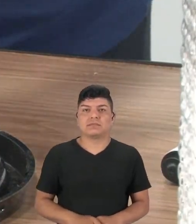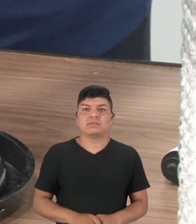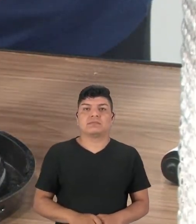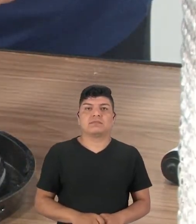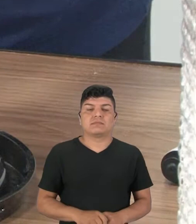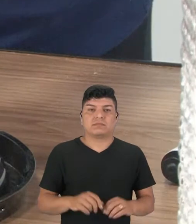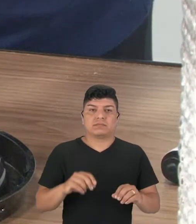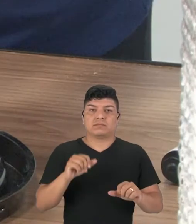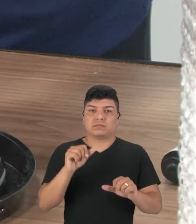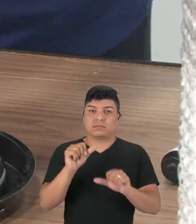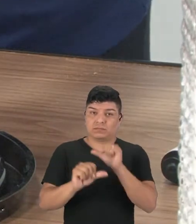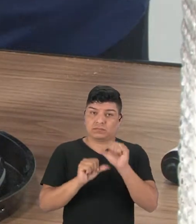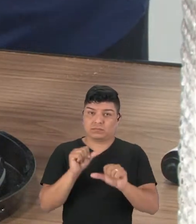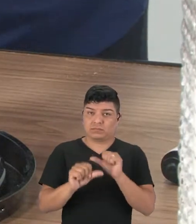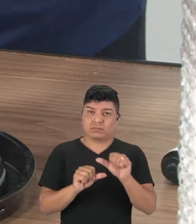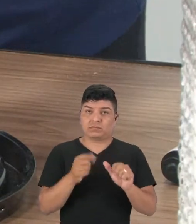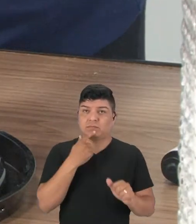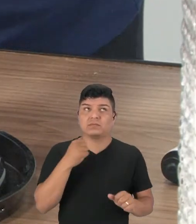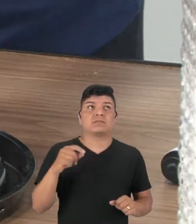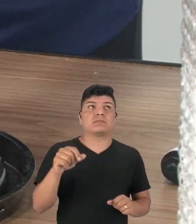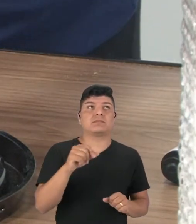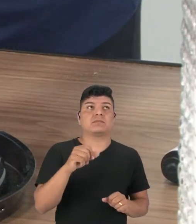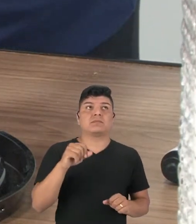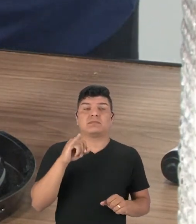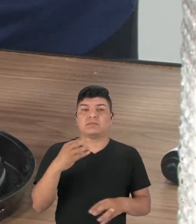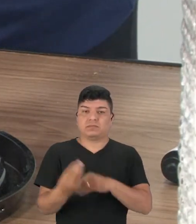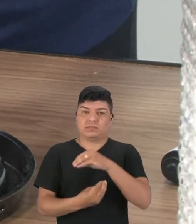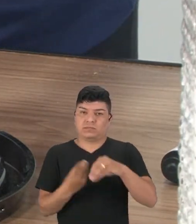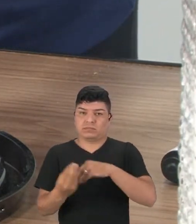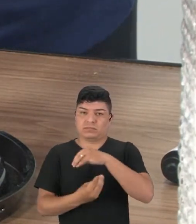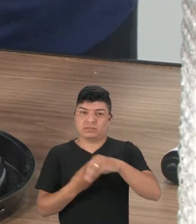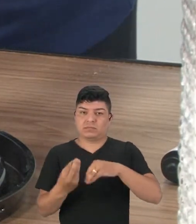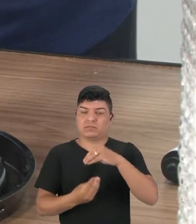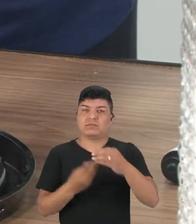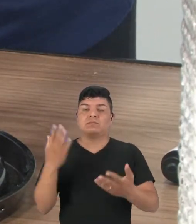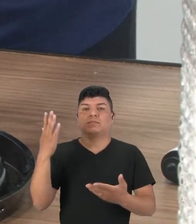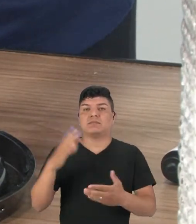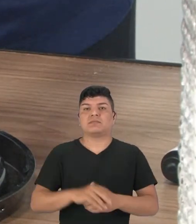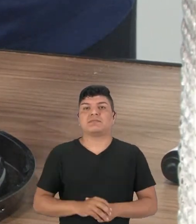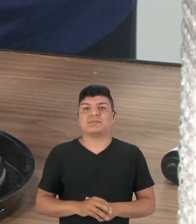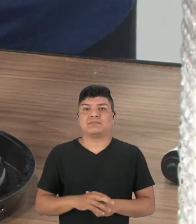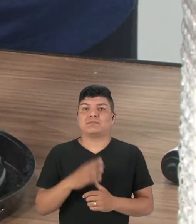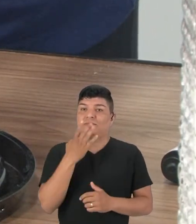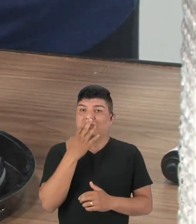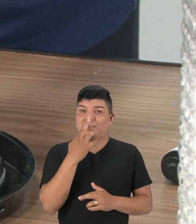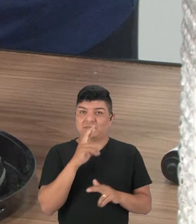Já muda que eu tô colocando muito sal aqui, ó. Mas se eu misturar, ó, já mudou